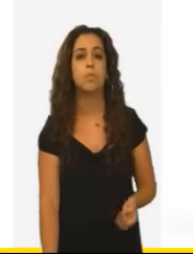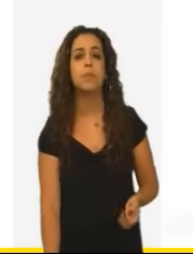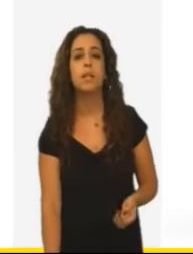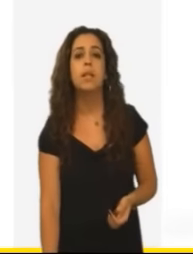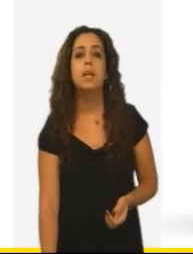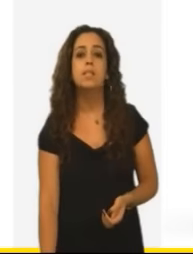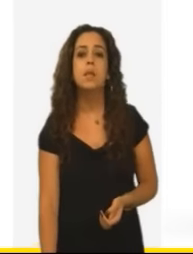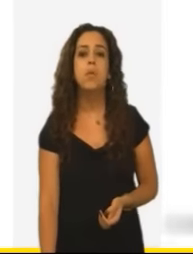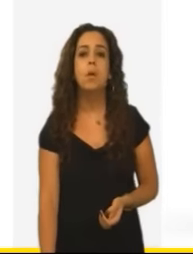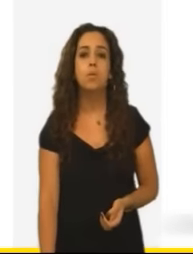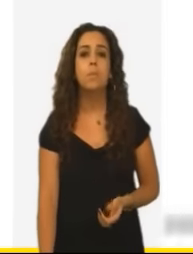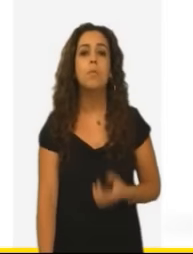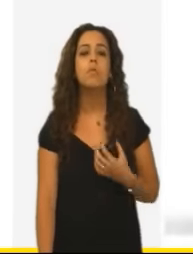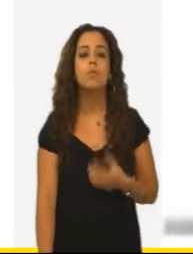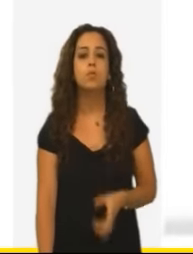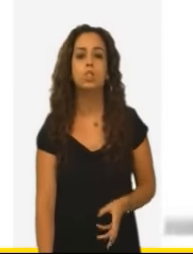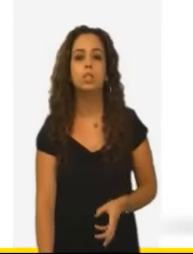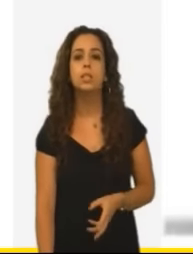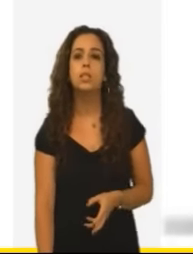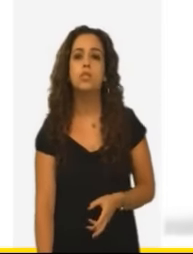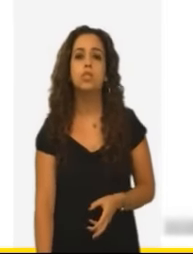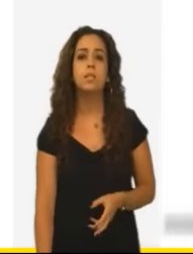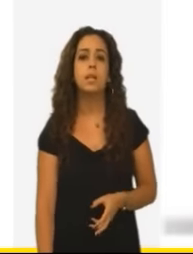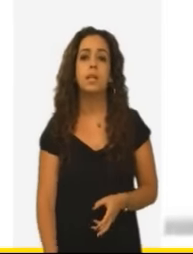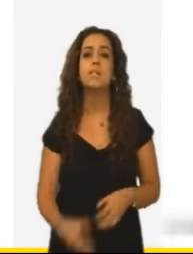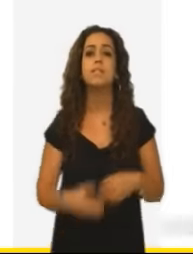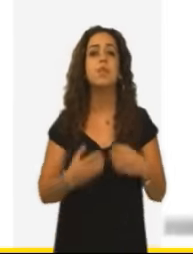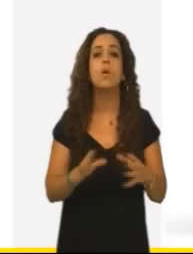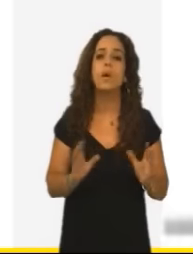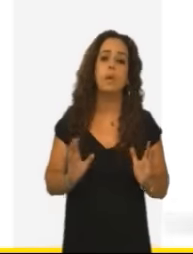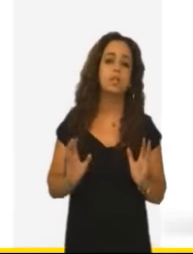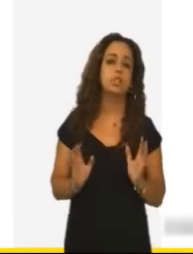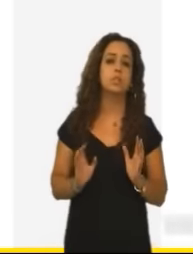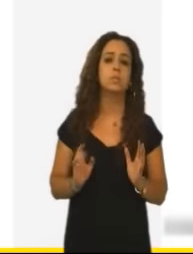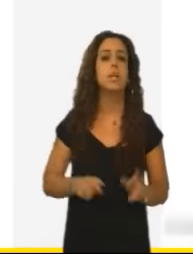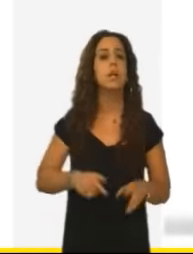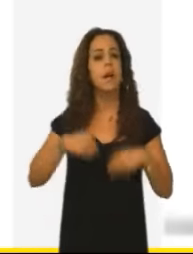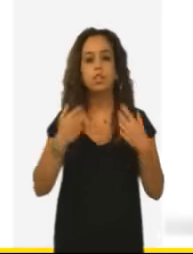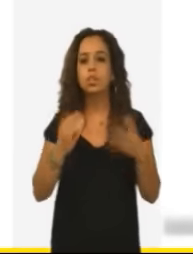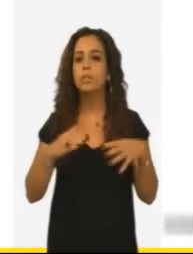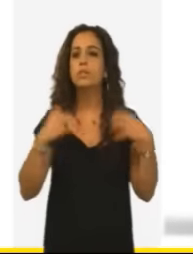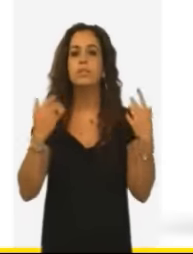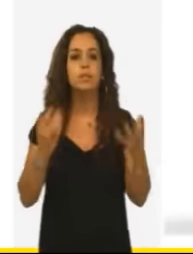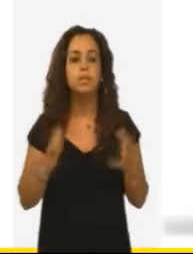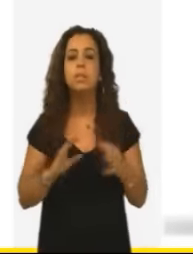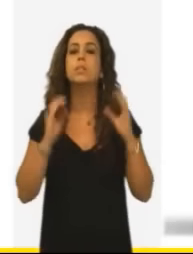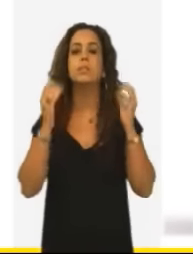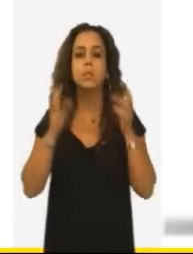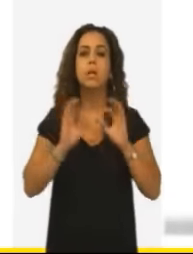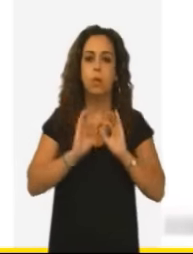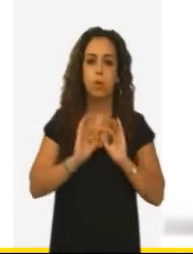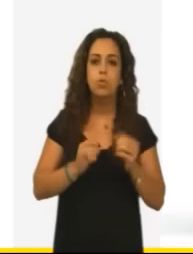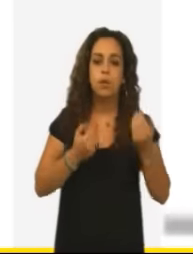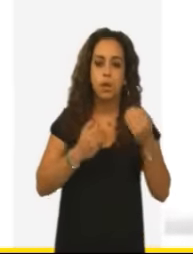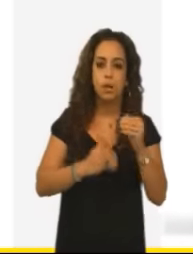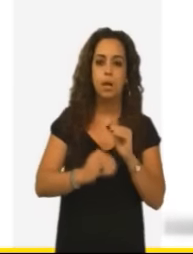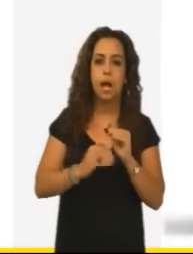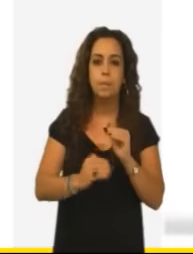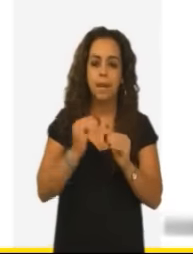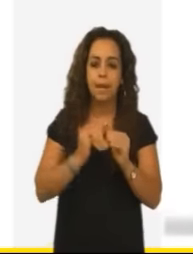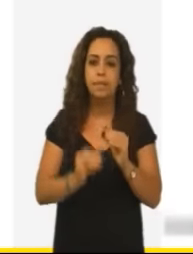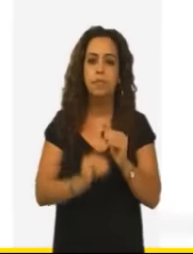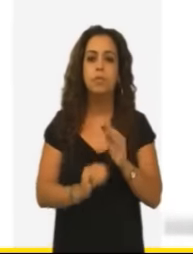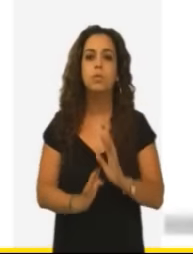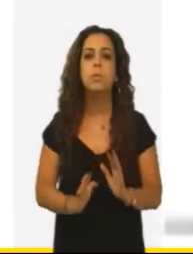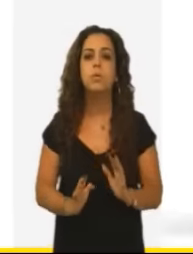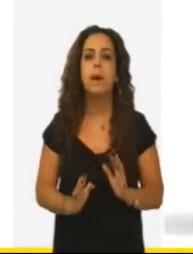verbo só. Se eu olho a morfologia, eu vou dizer que esse o é um artigo. Artigo definido, posso